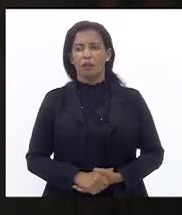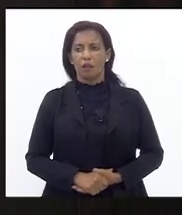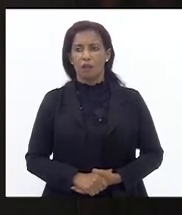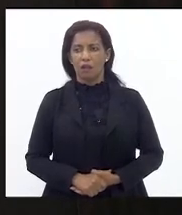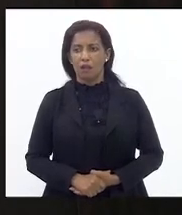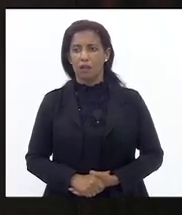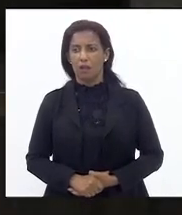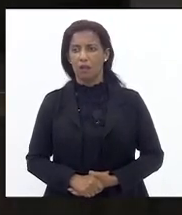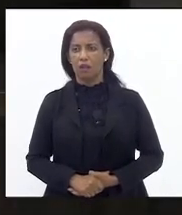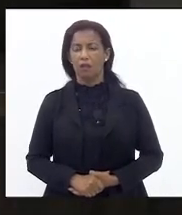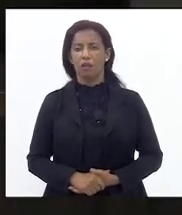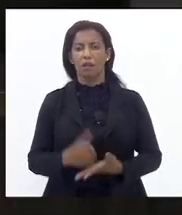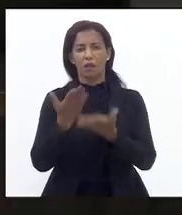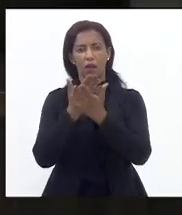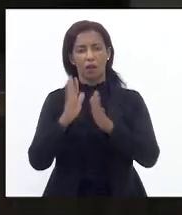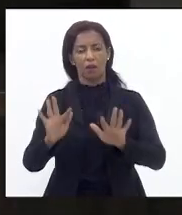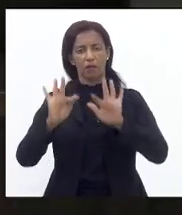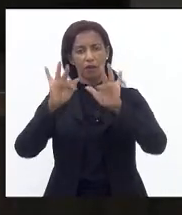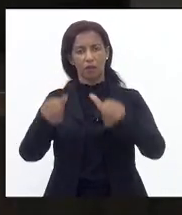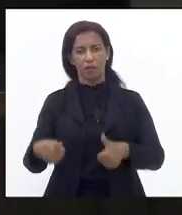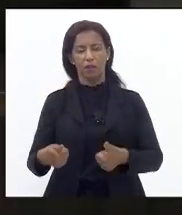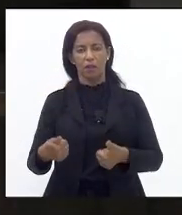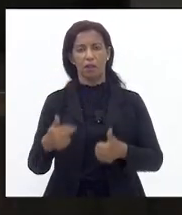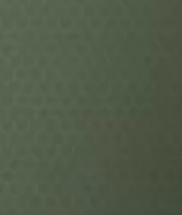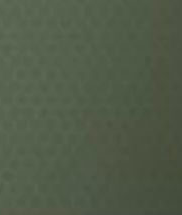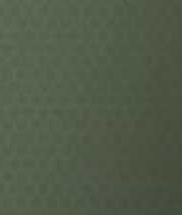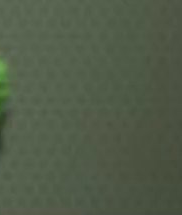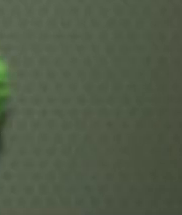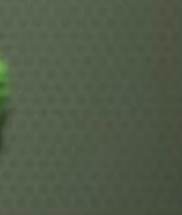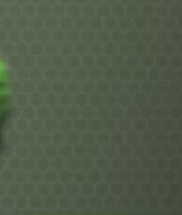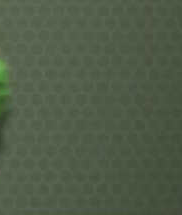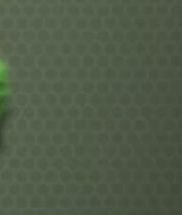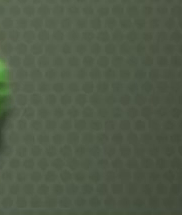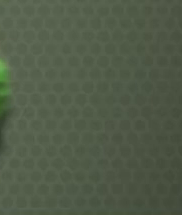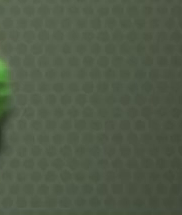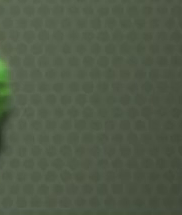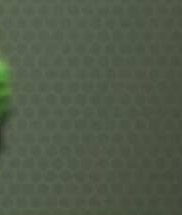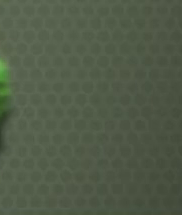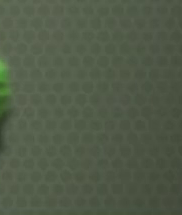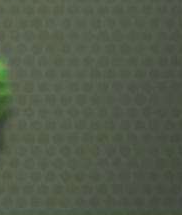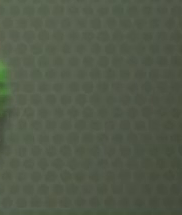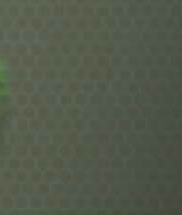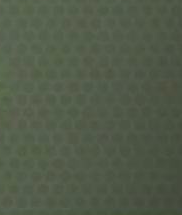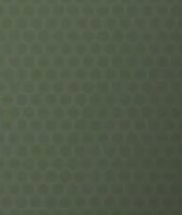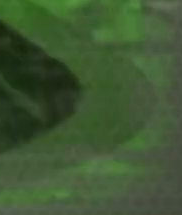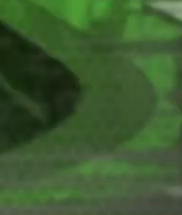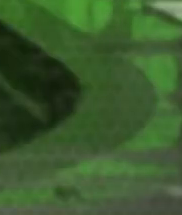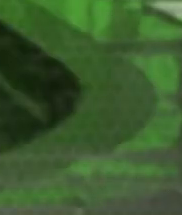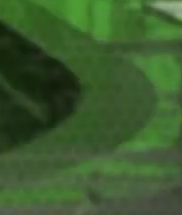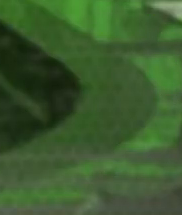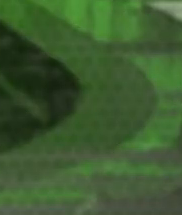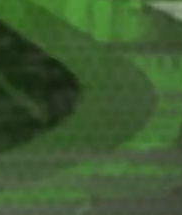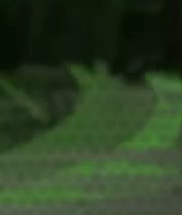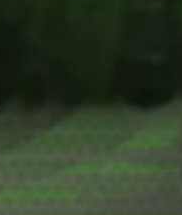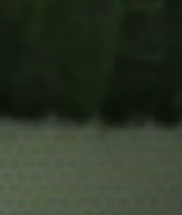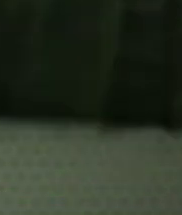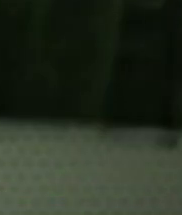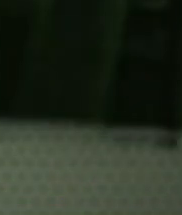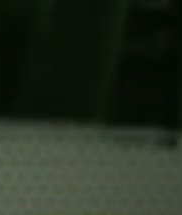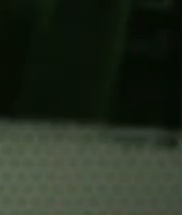muito a agradecer muito obrigado está encerrada a nossa audiência pública do E aí